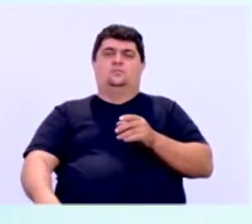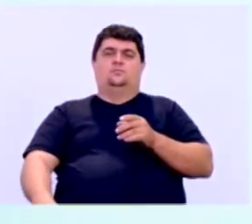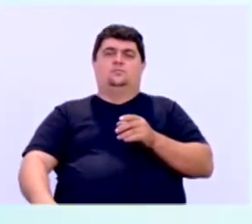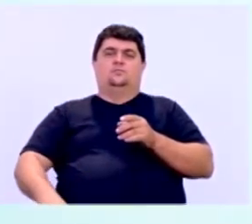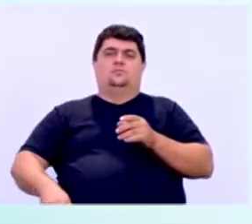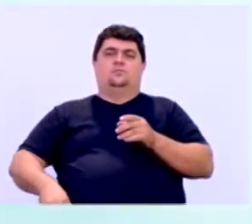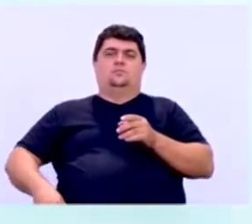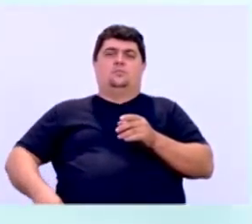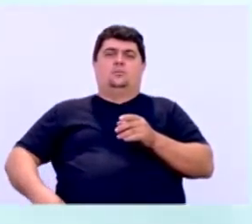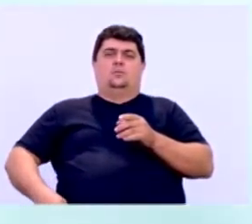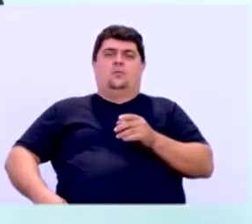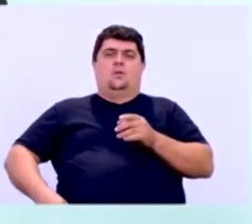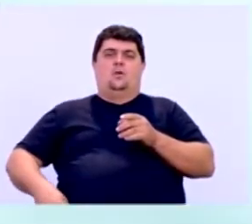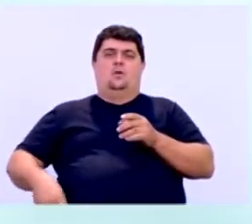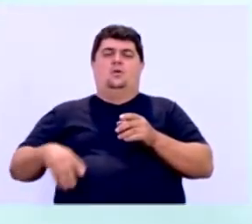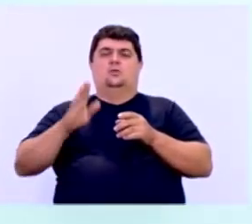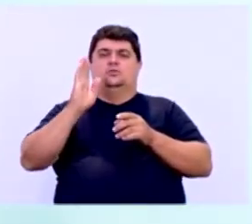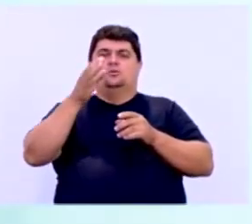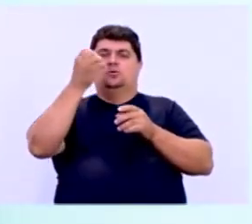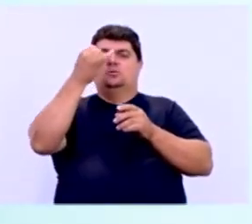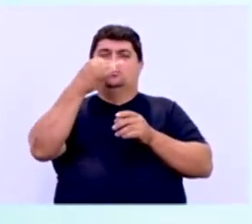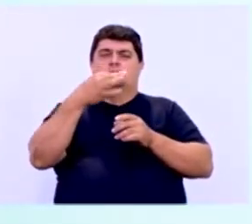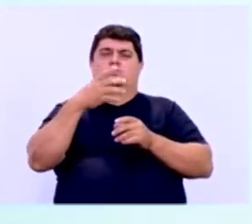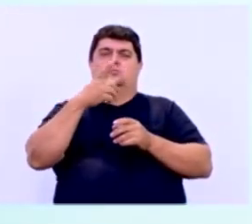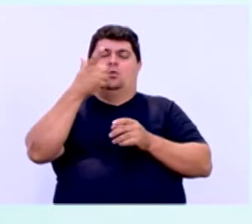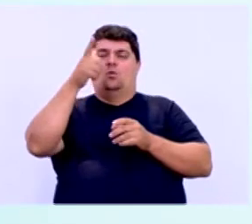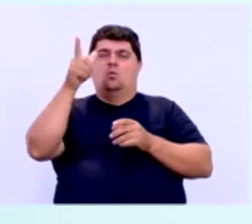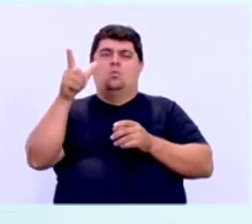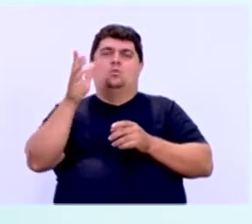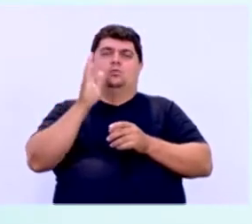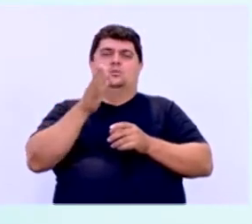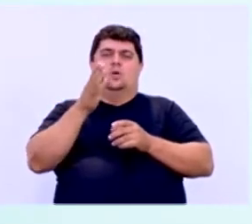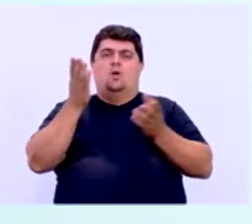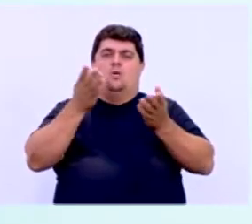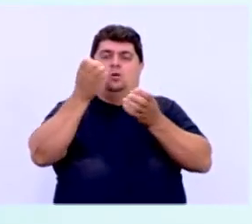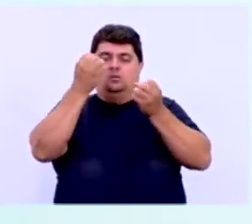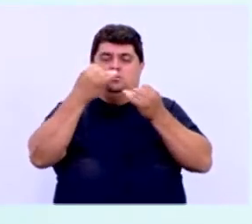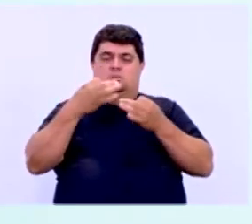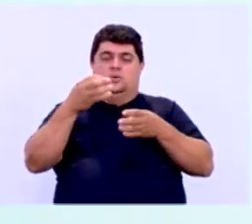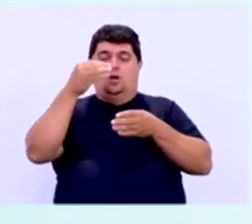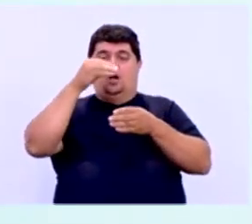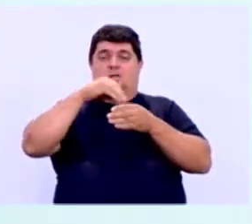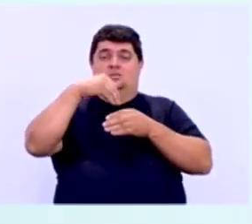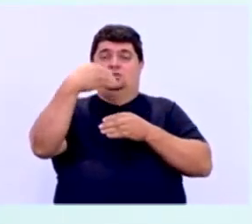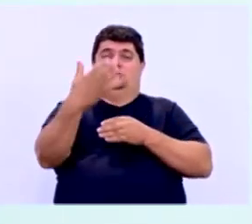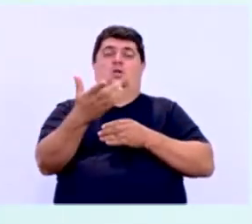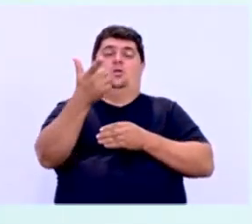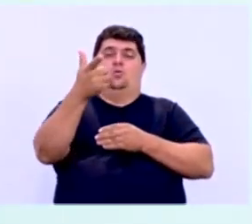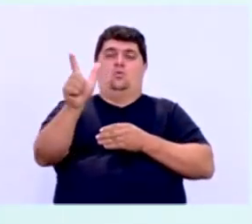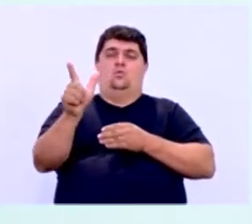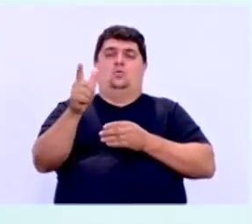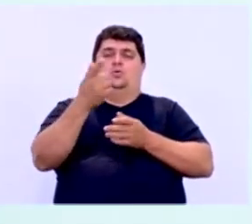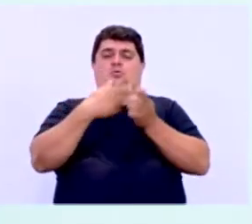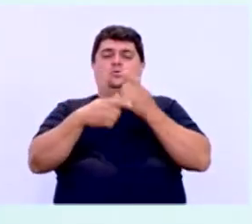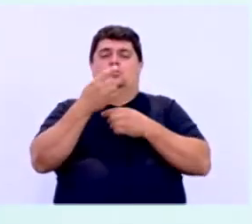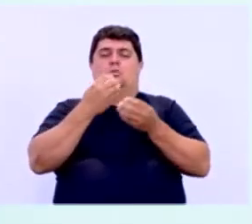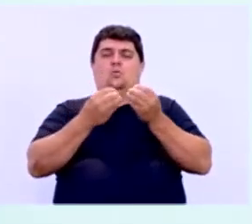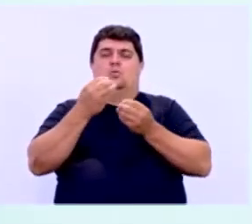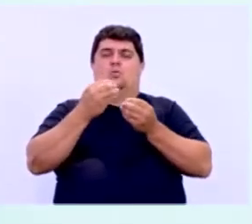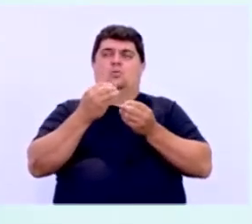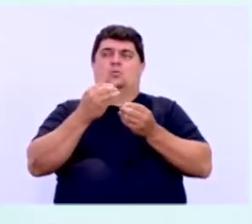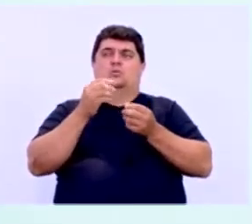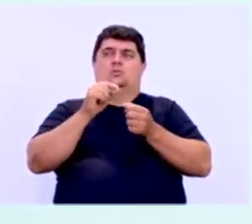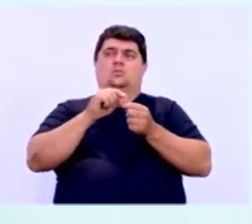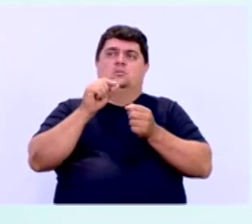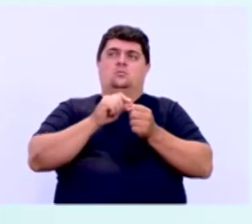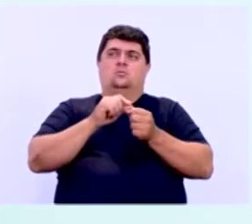né? Nós falamos das fontes internas e agora nós vamos falar das fontes externas, né? Como o gestor financeiro deve buscar,